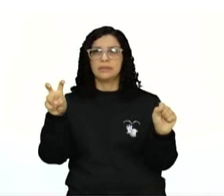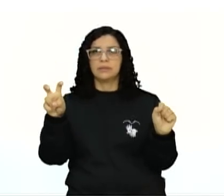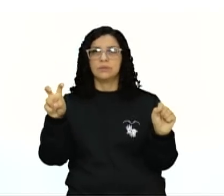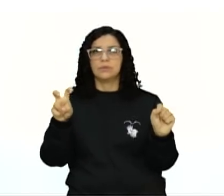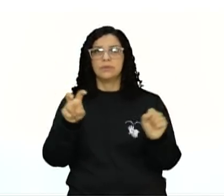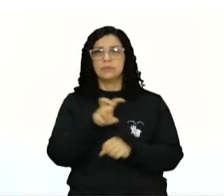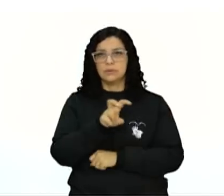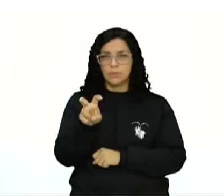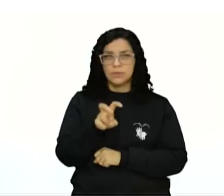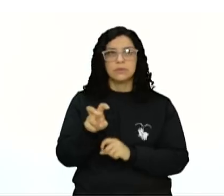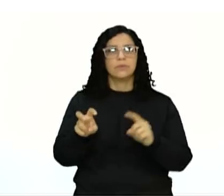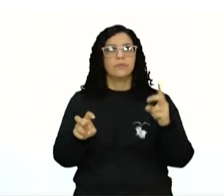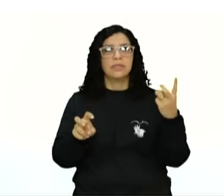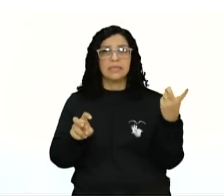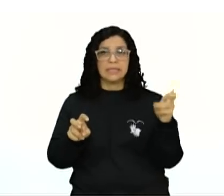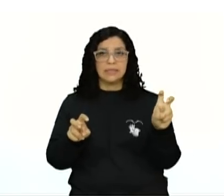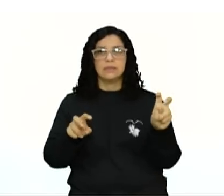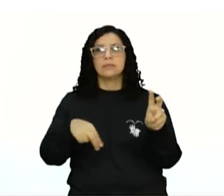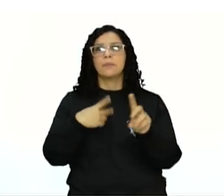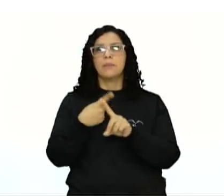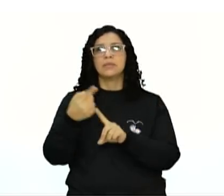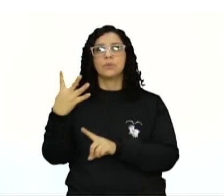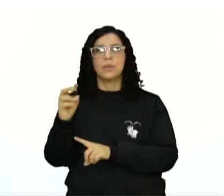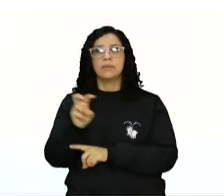45, 55. 15 mais